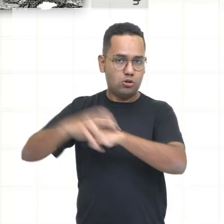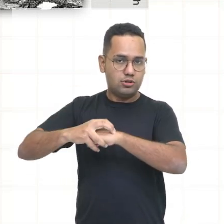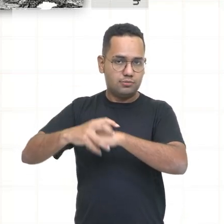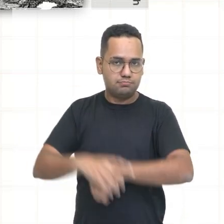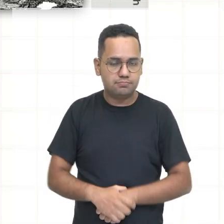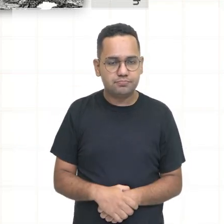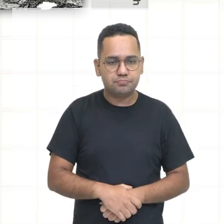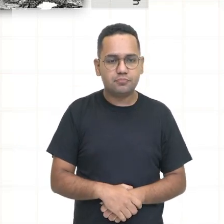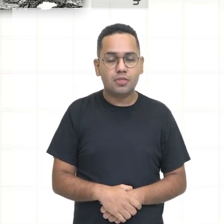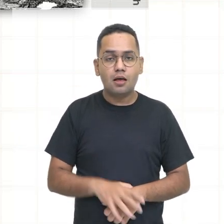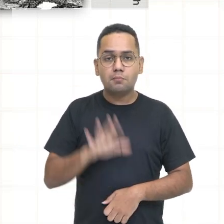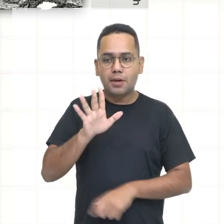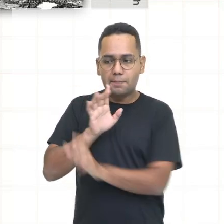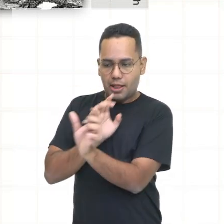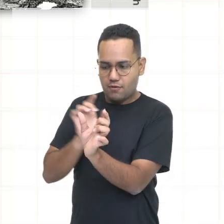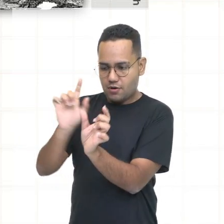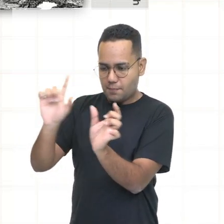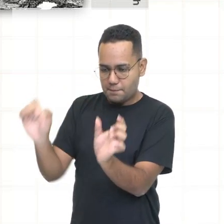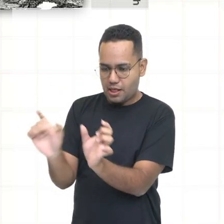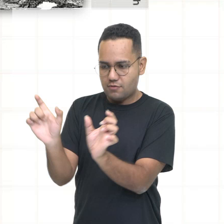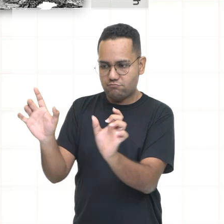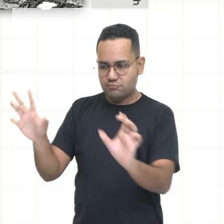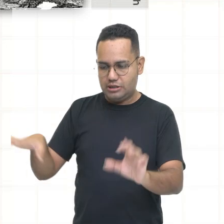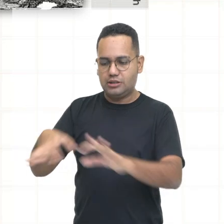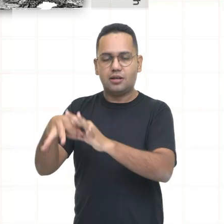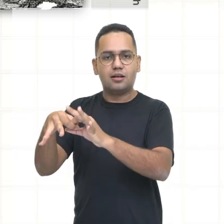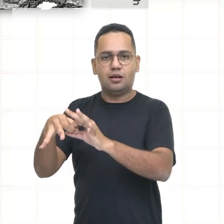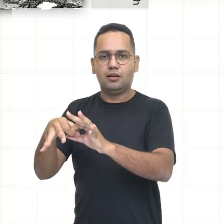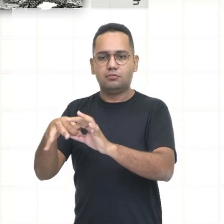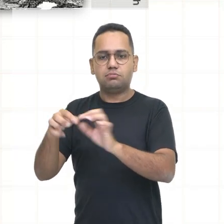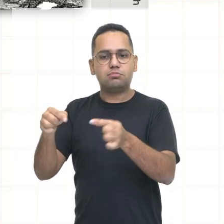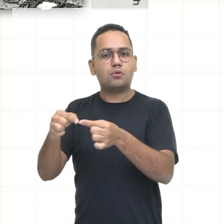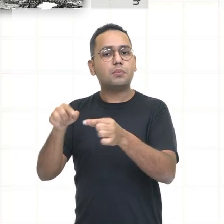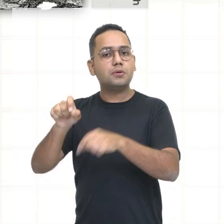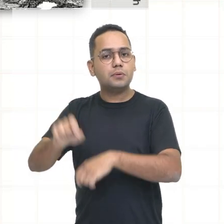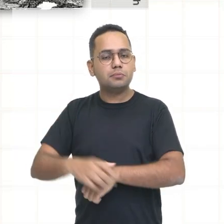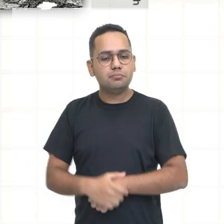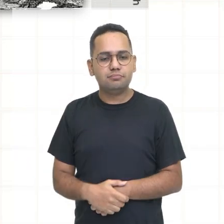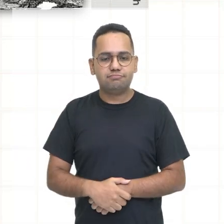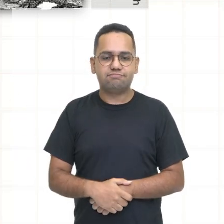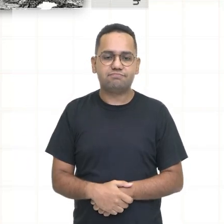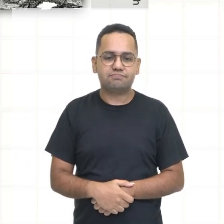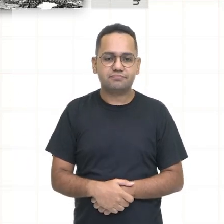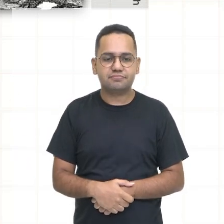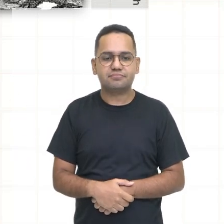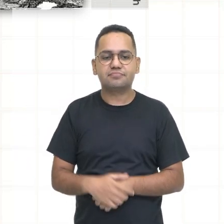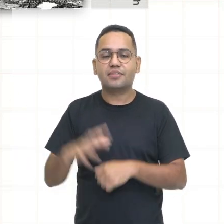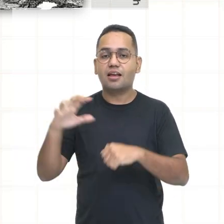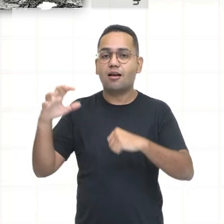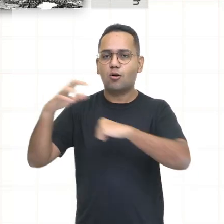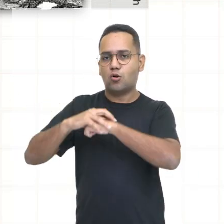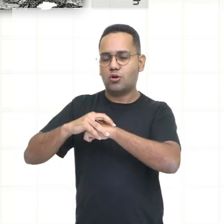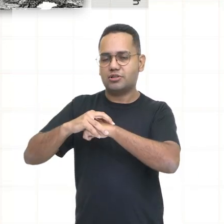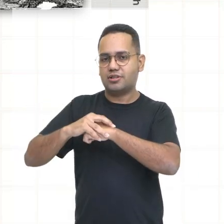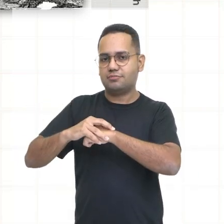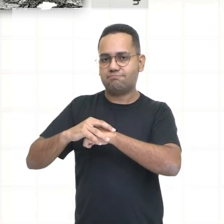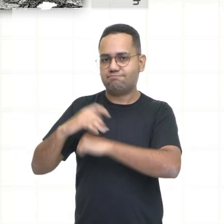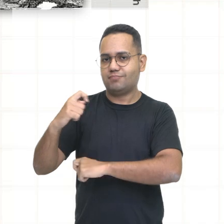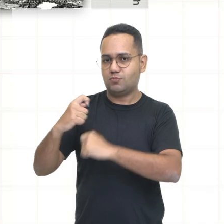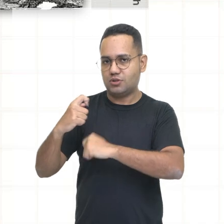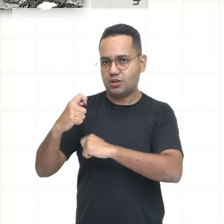eu pego a palavra neocolonialismo, eu posso logo identificar que eu estou falando de uma nova